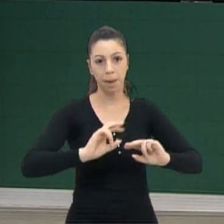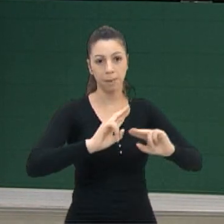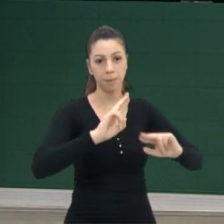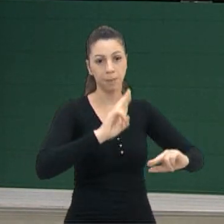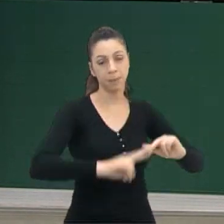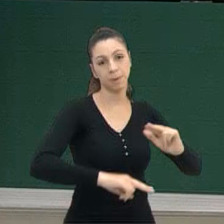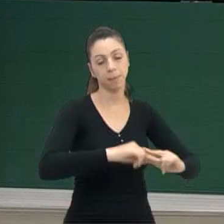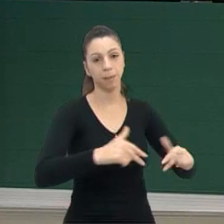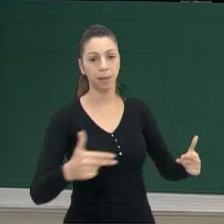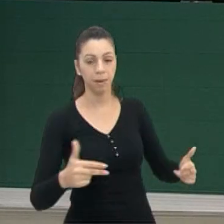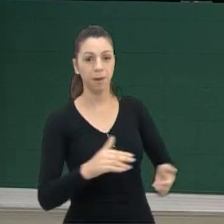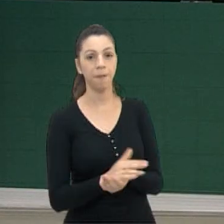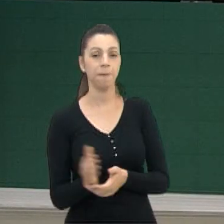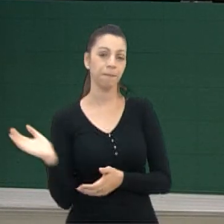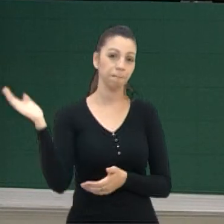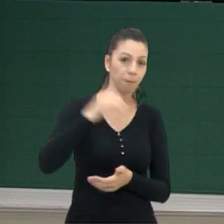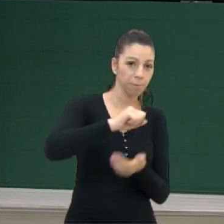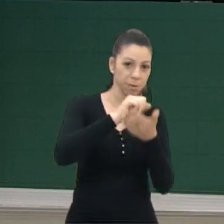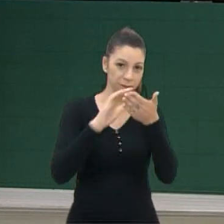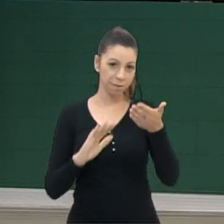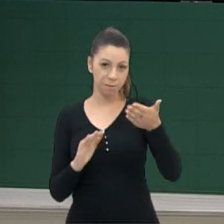vamos aos exercícios.